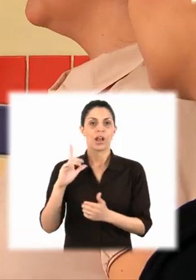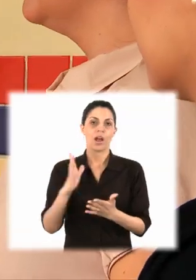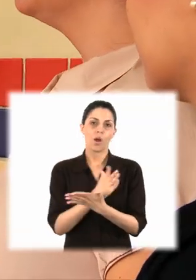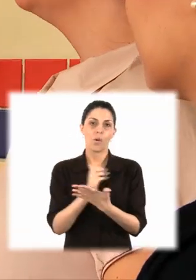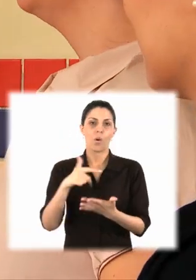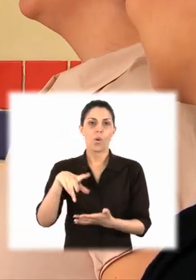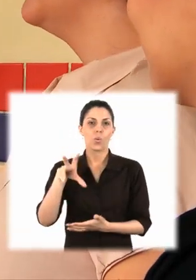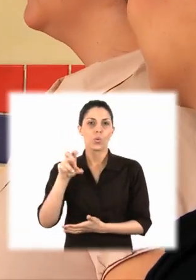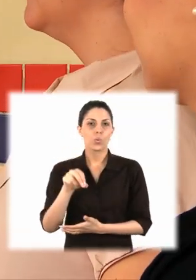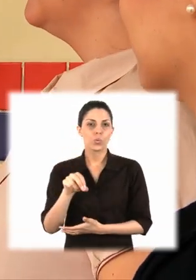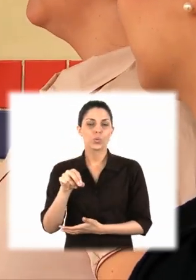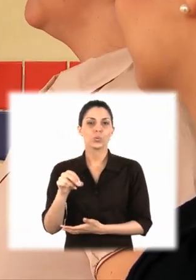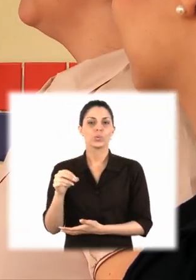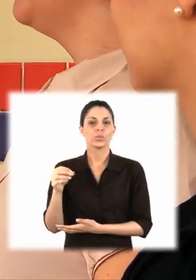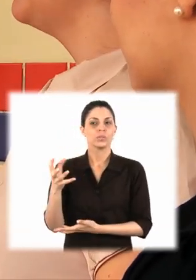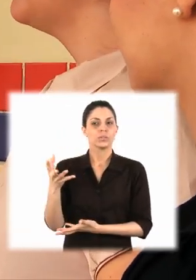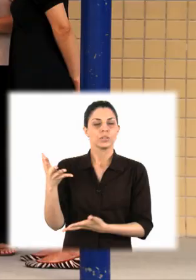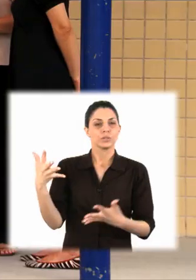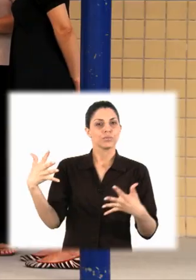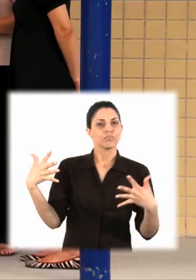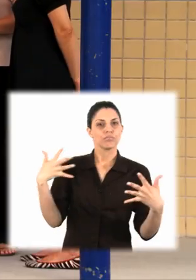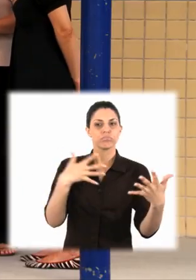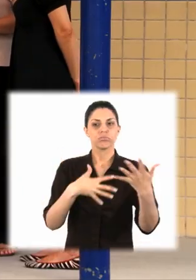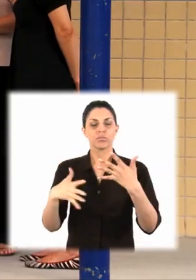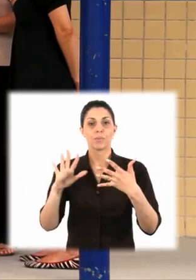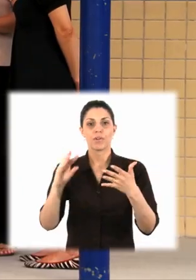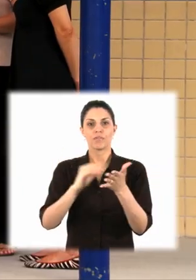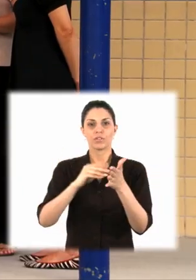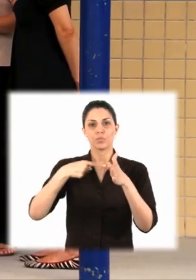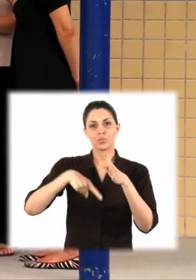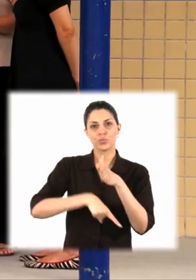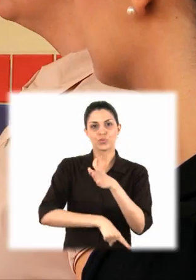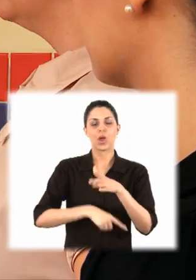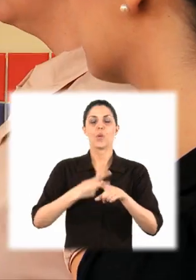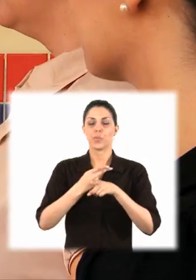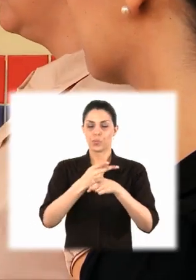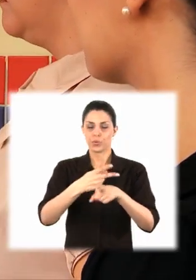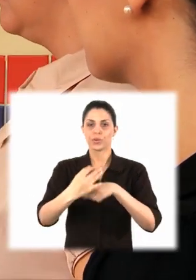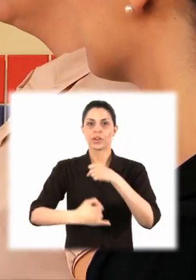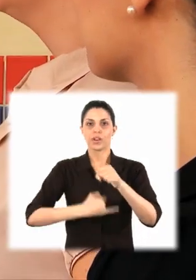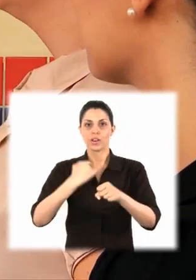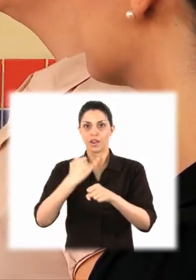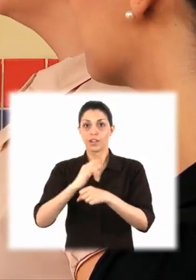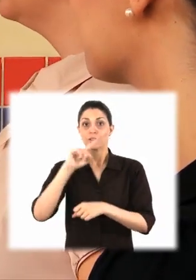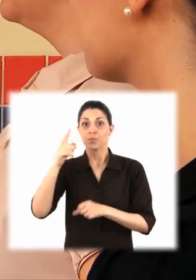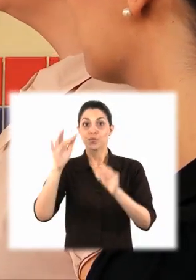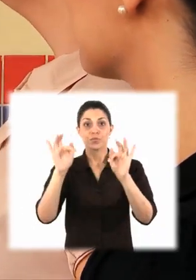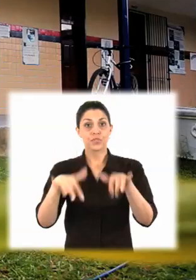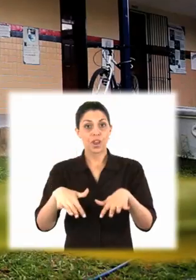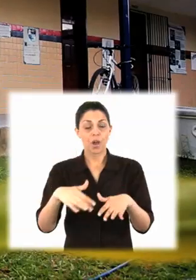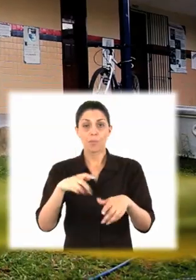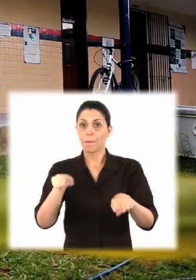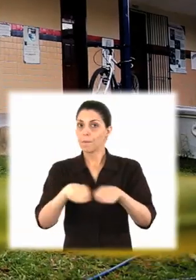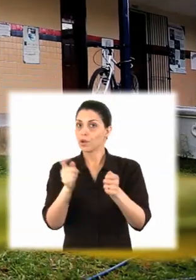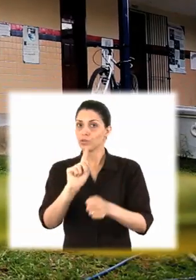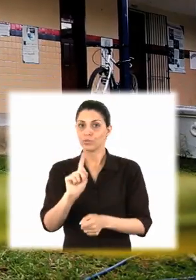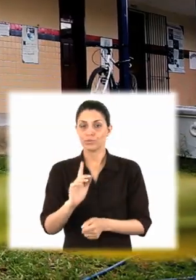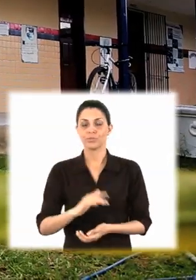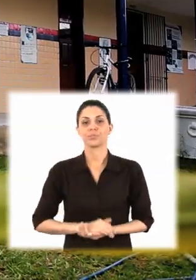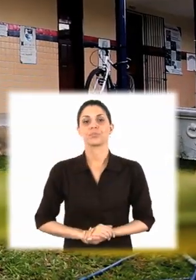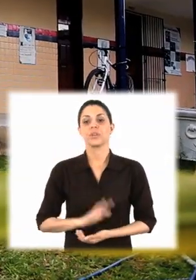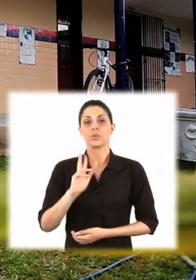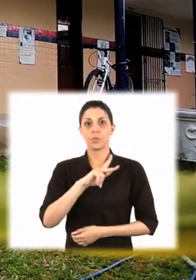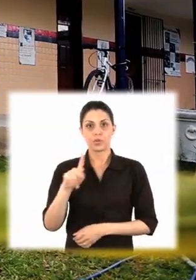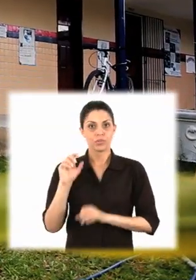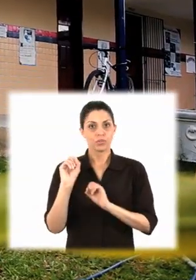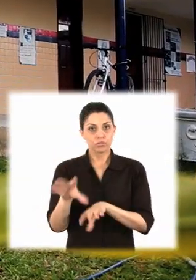falarem muito, a gente não conseguia sempre profundo mais no assunto, vou na internet, para depois no final não me prejudicar. Apesar da professora passar